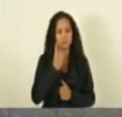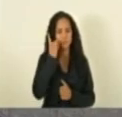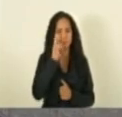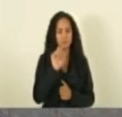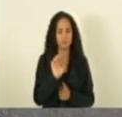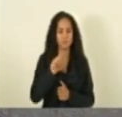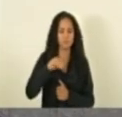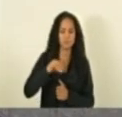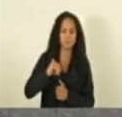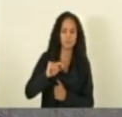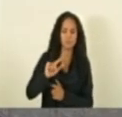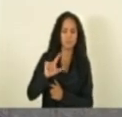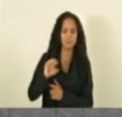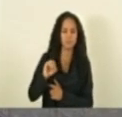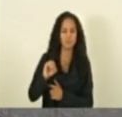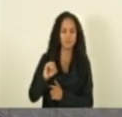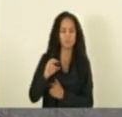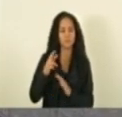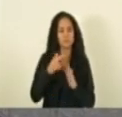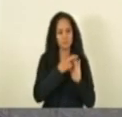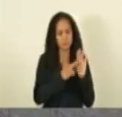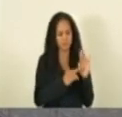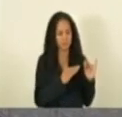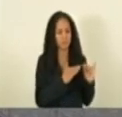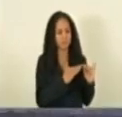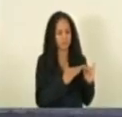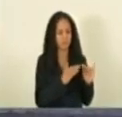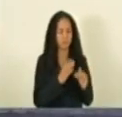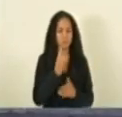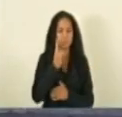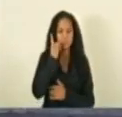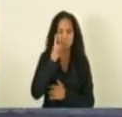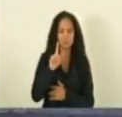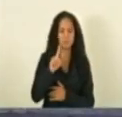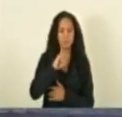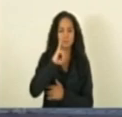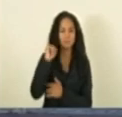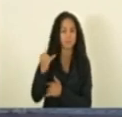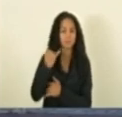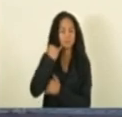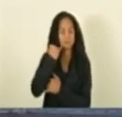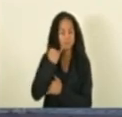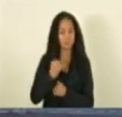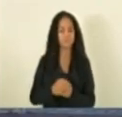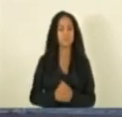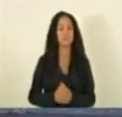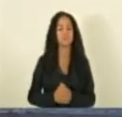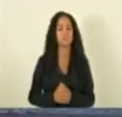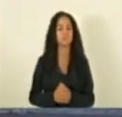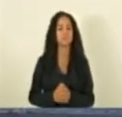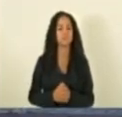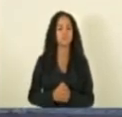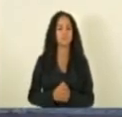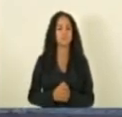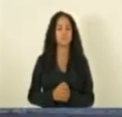Deputado Emílio Mameri, com o relator. Deputado Janete Sá.